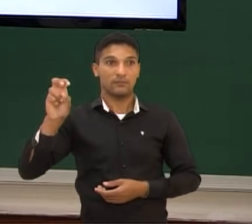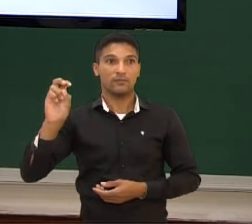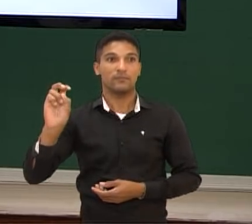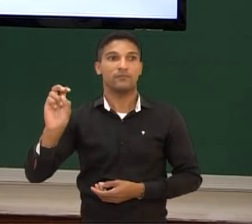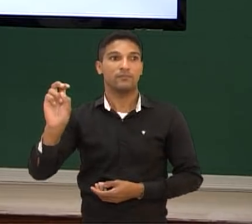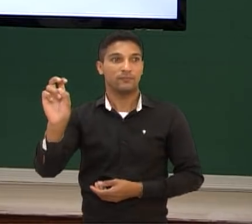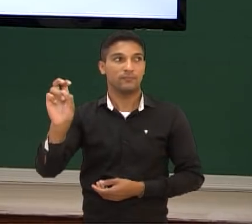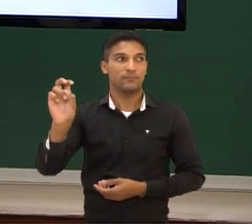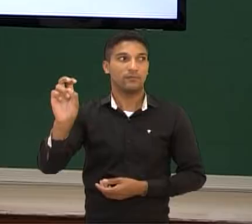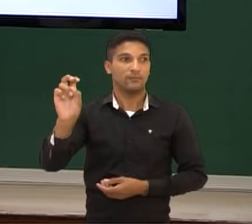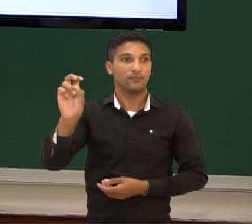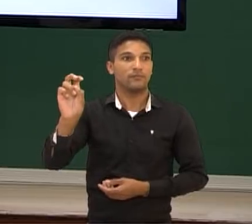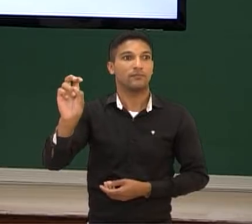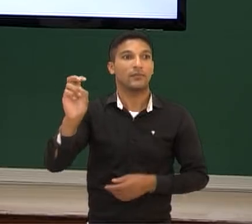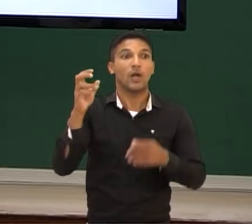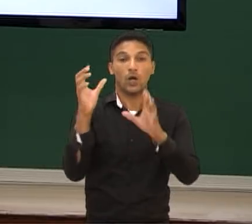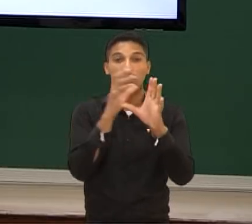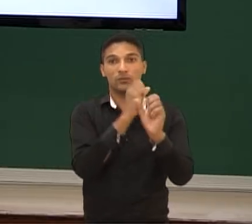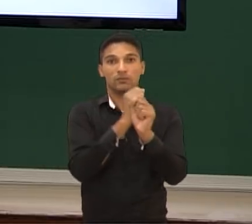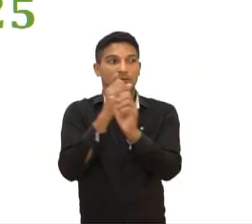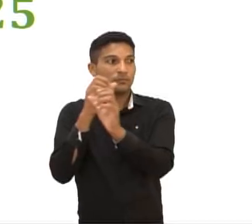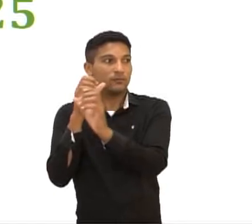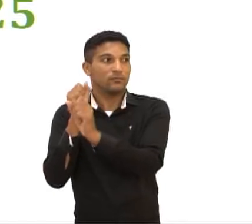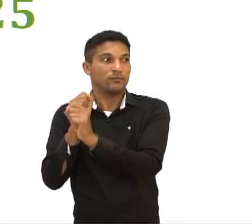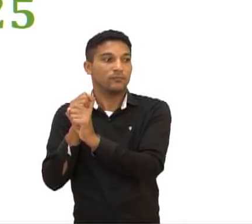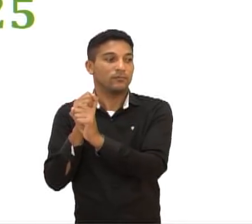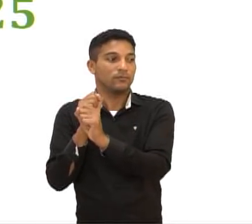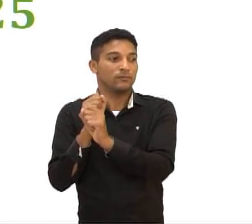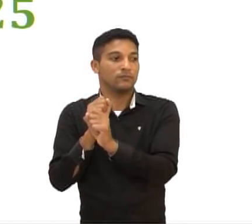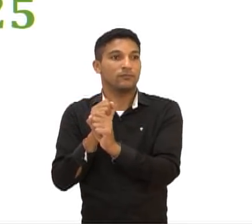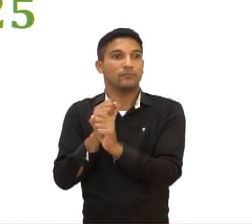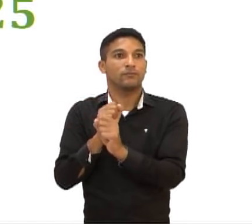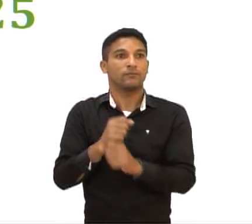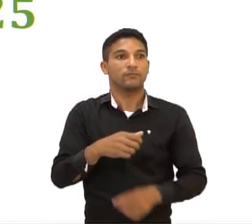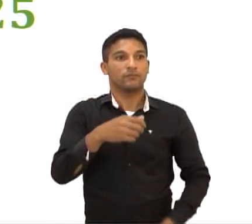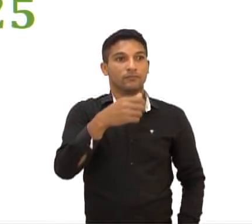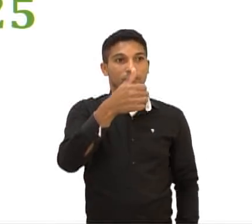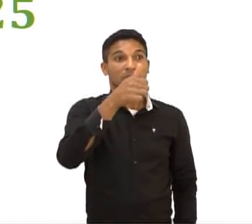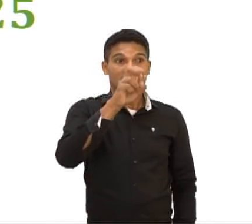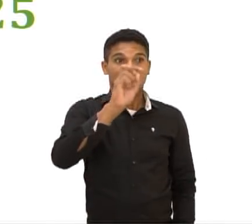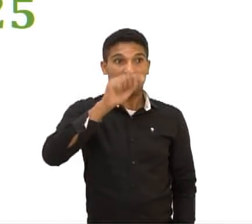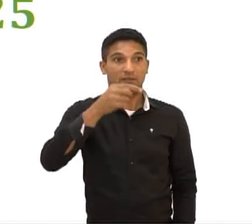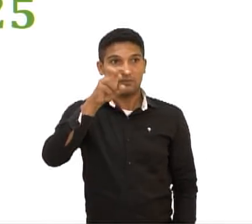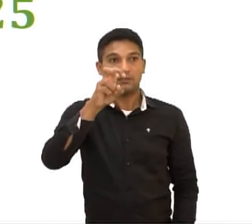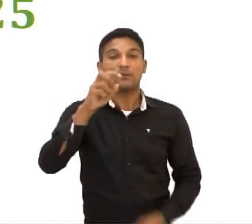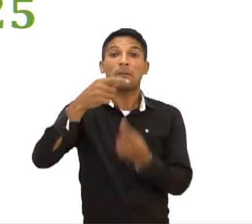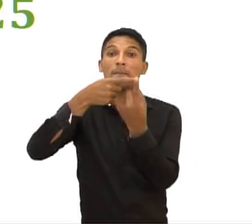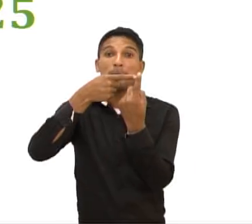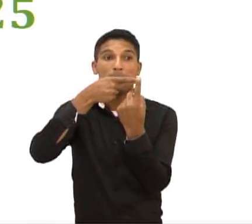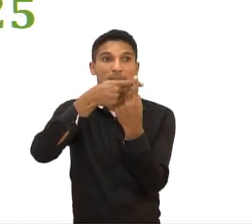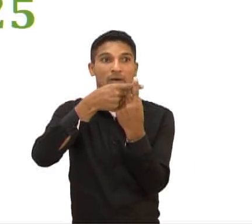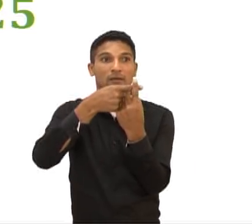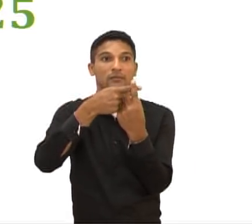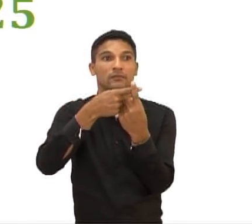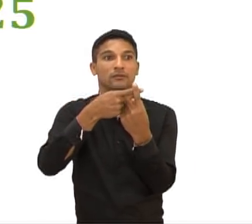12,25. Vou somar as duas quantidades agora. 15,5 mais 12,25, eu vou ter o quê?